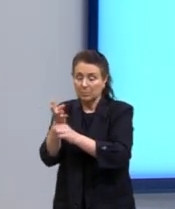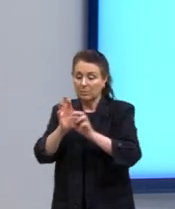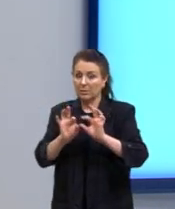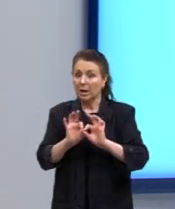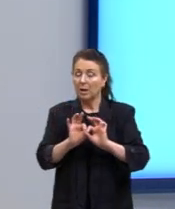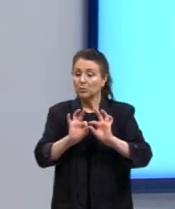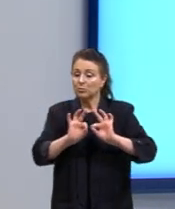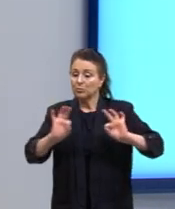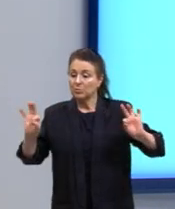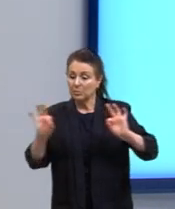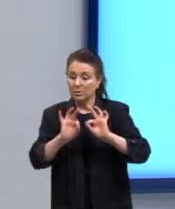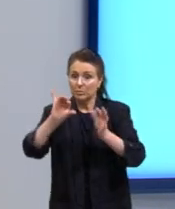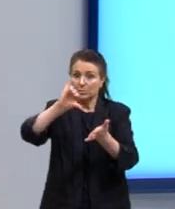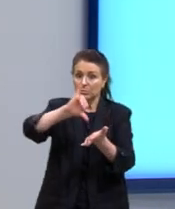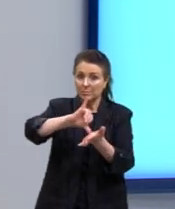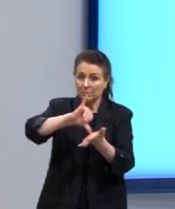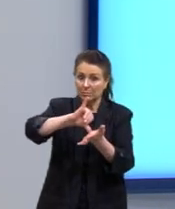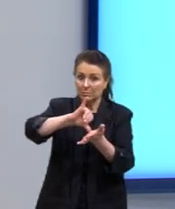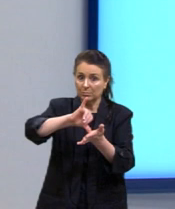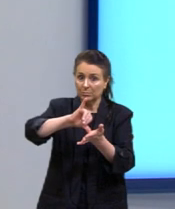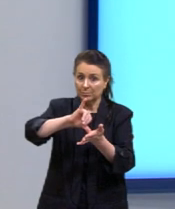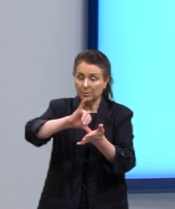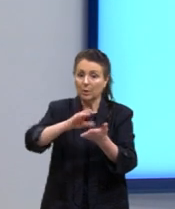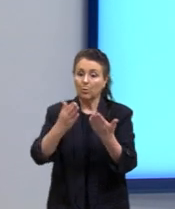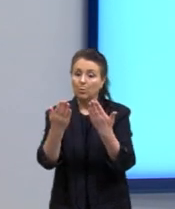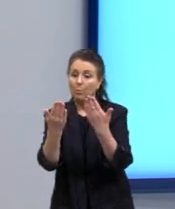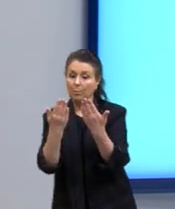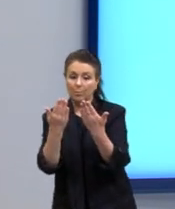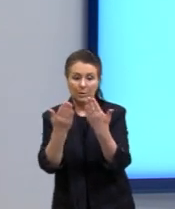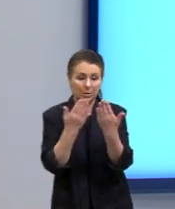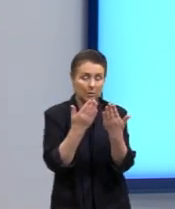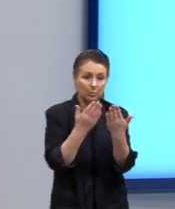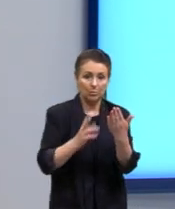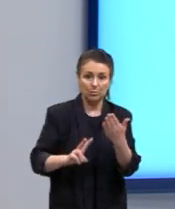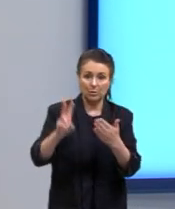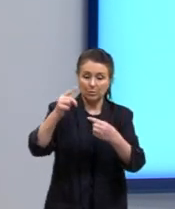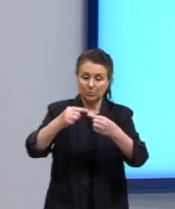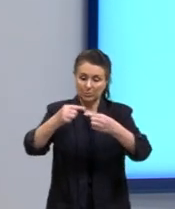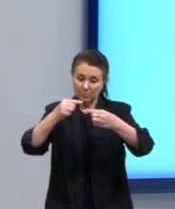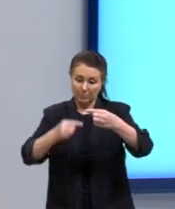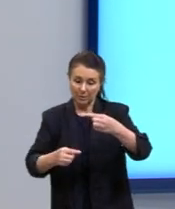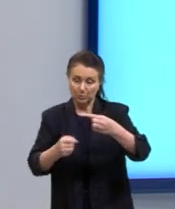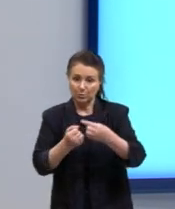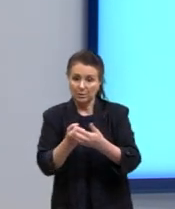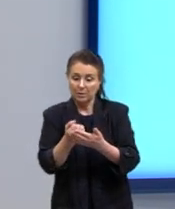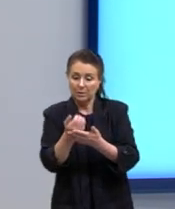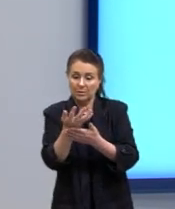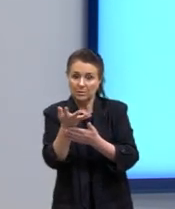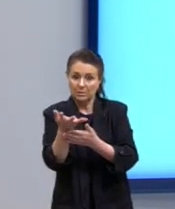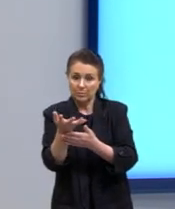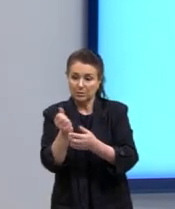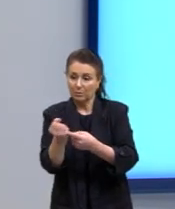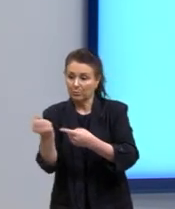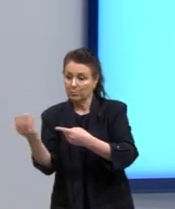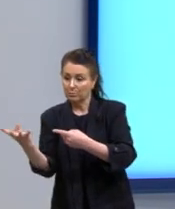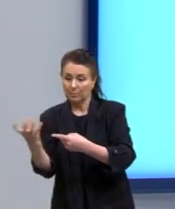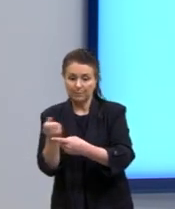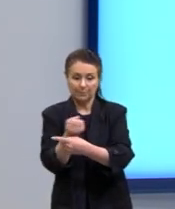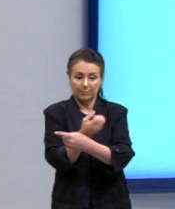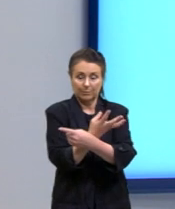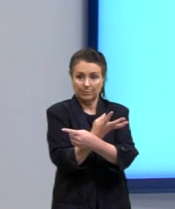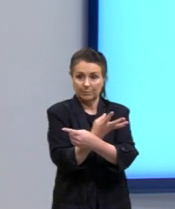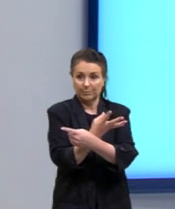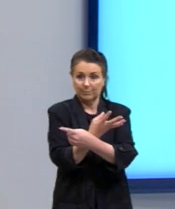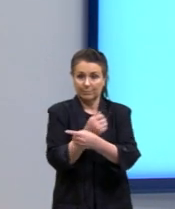do centro em comparação aos valores que estão na parte de baixo da distribuição então entra justamente